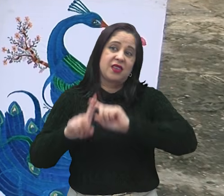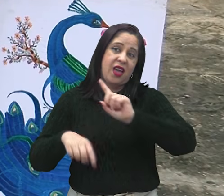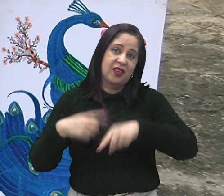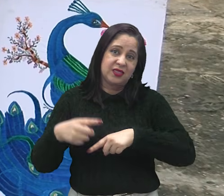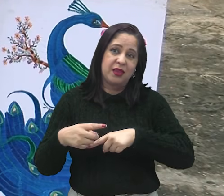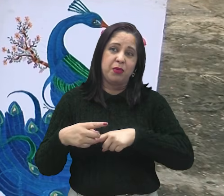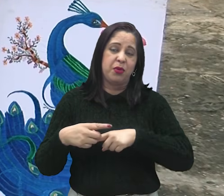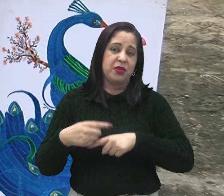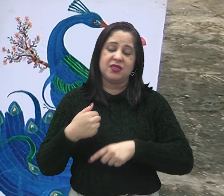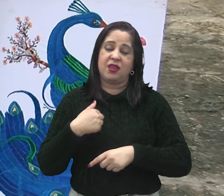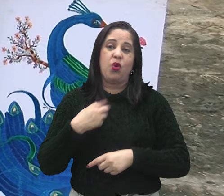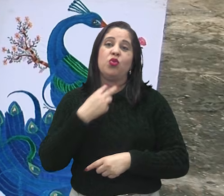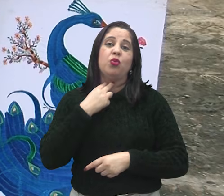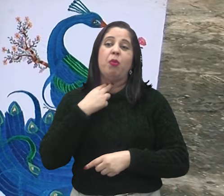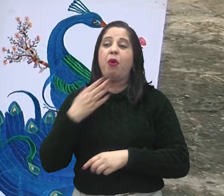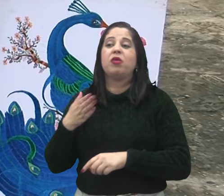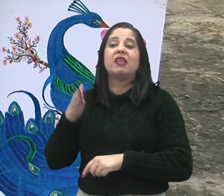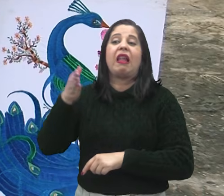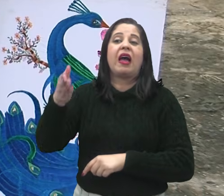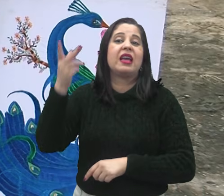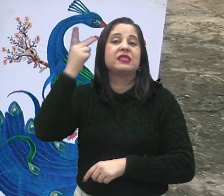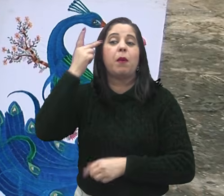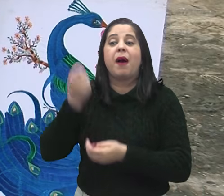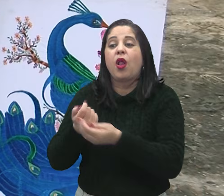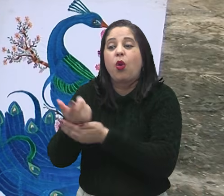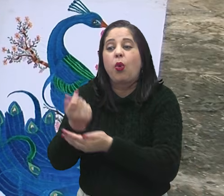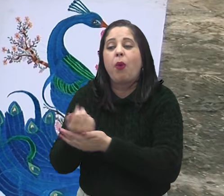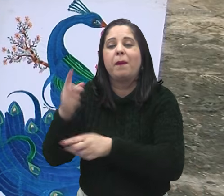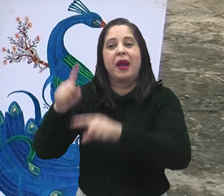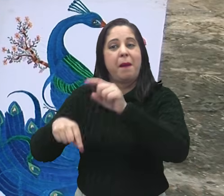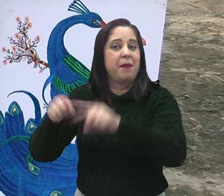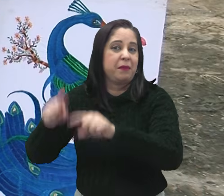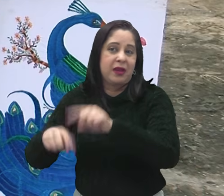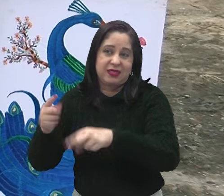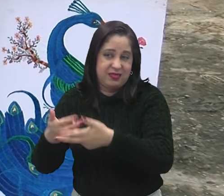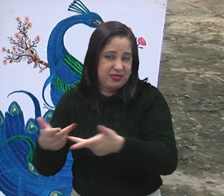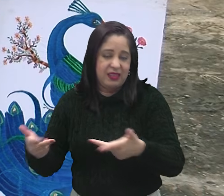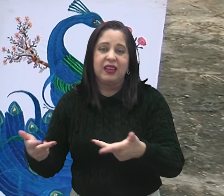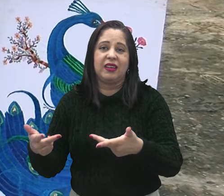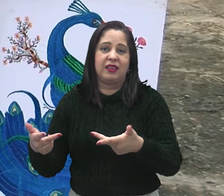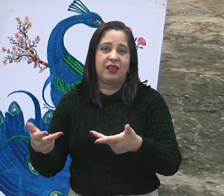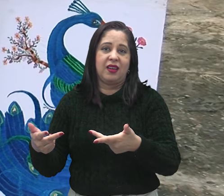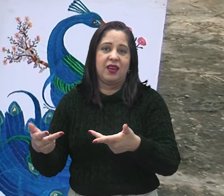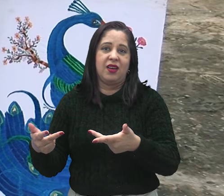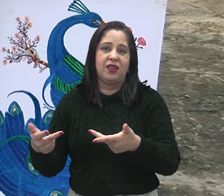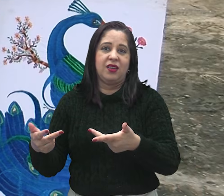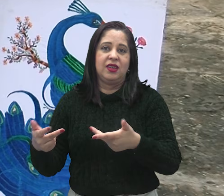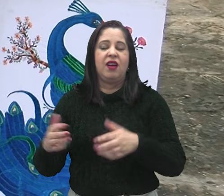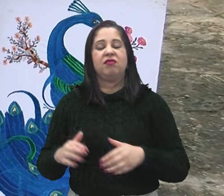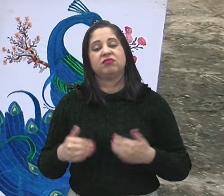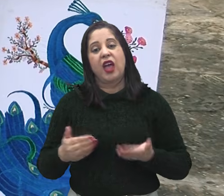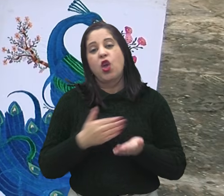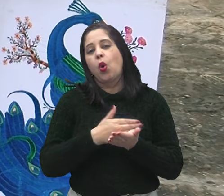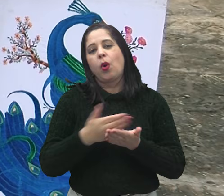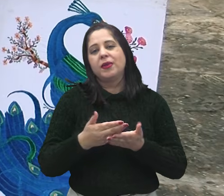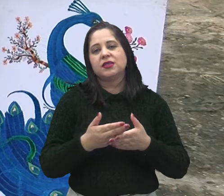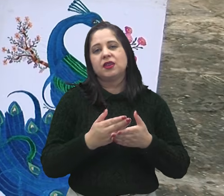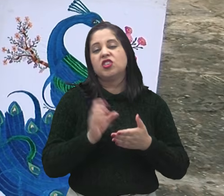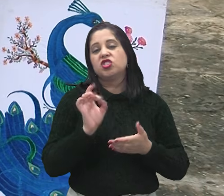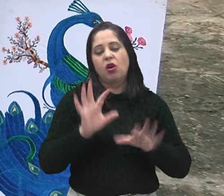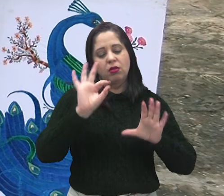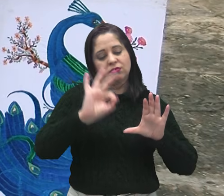minha mercadoria, que eu precisava de pano, renda, as coisas, aí eu comecei a bordar e